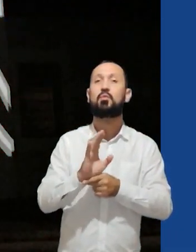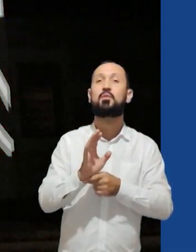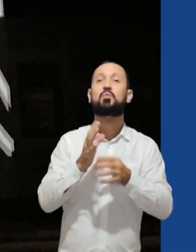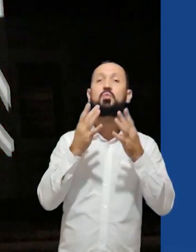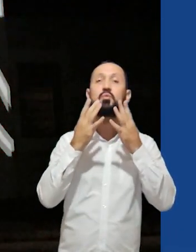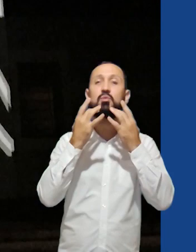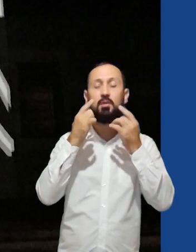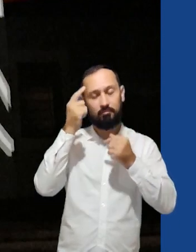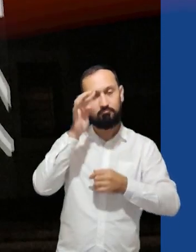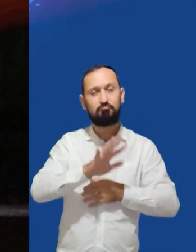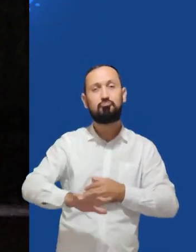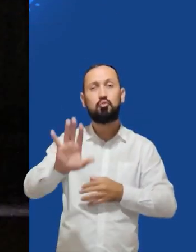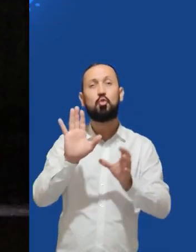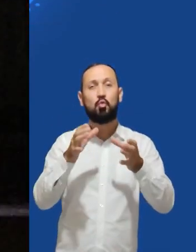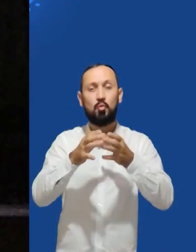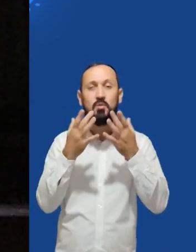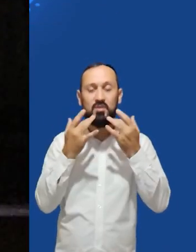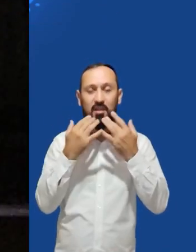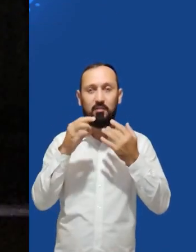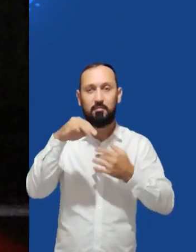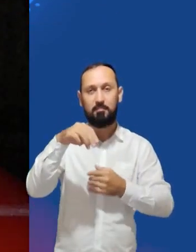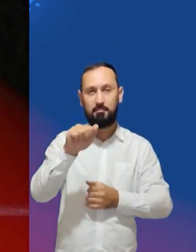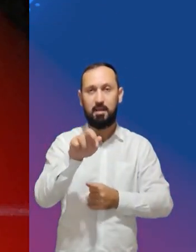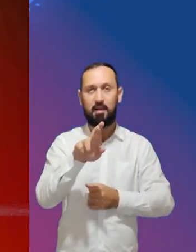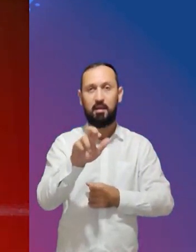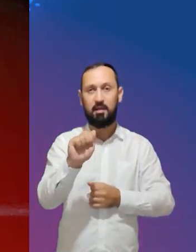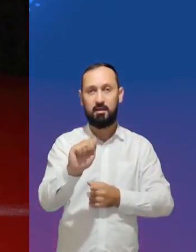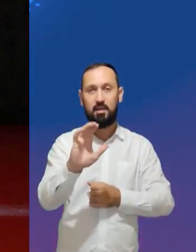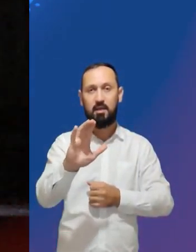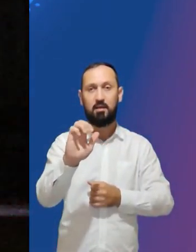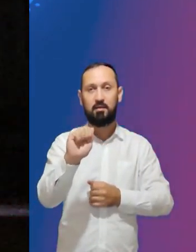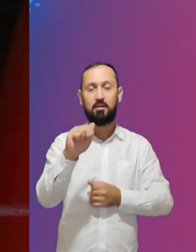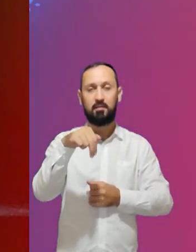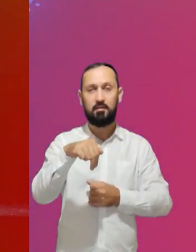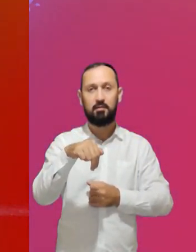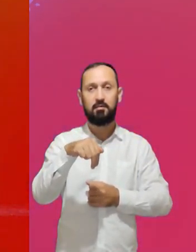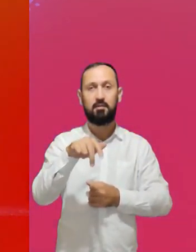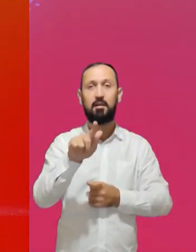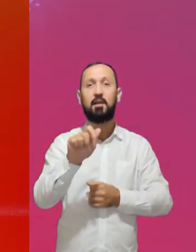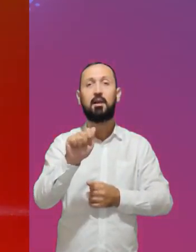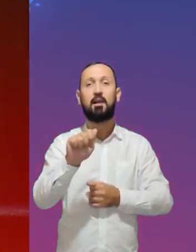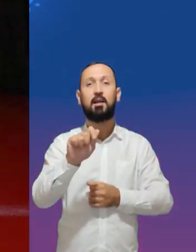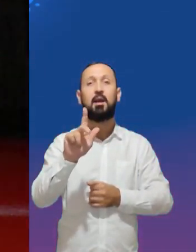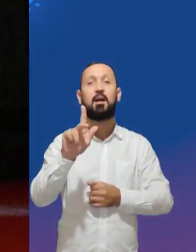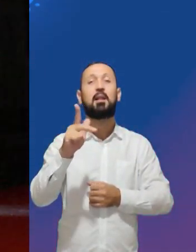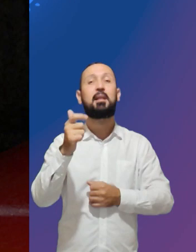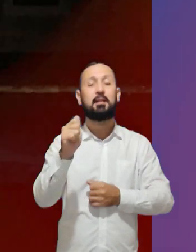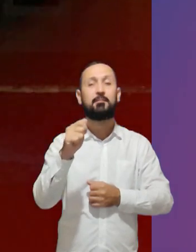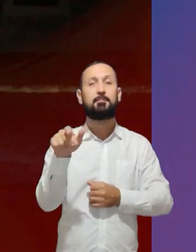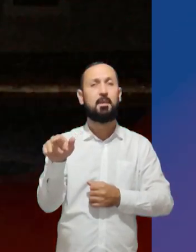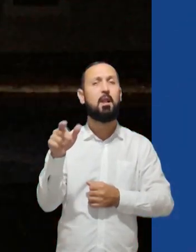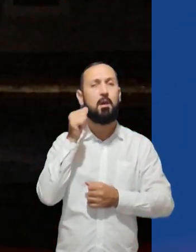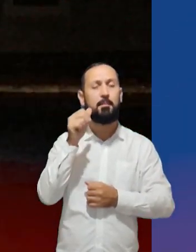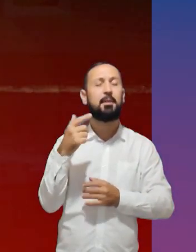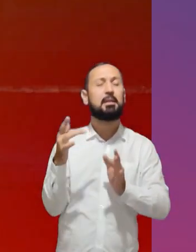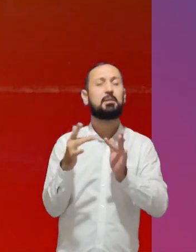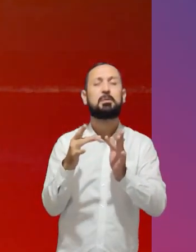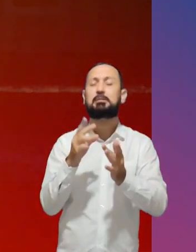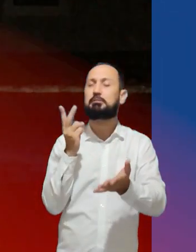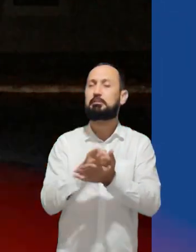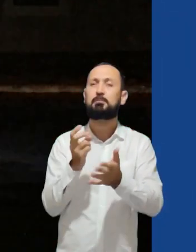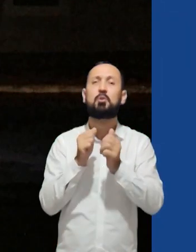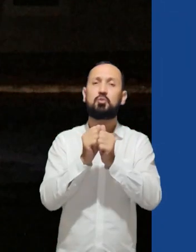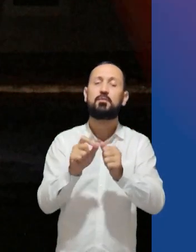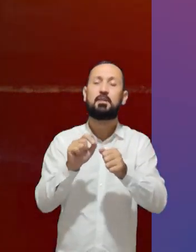participando de um filme do Teatro Imaginário Maracangalha. Então, a Natasha é alguém que